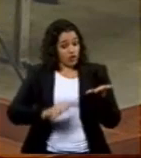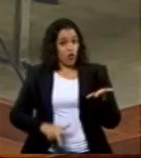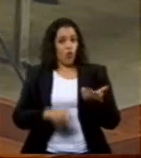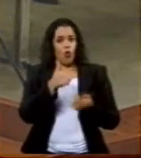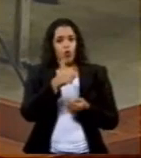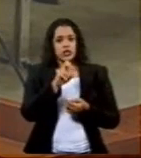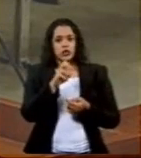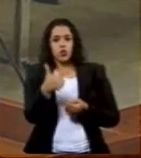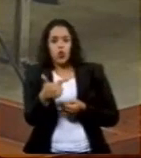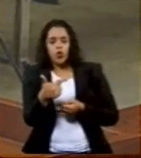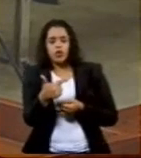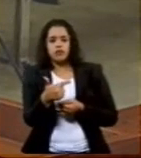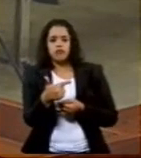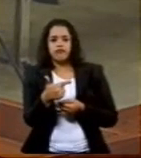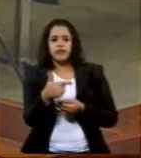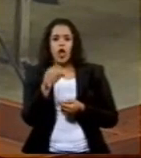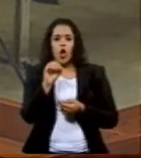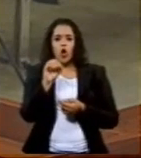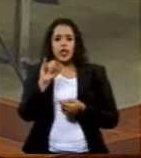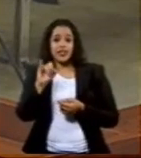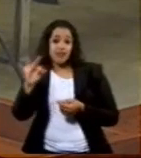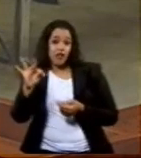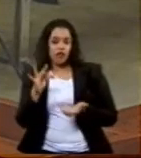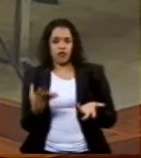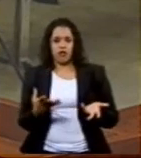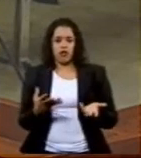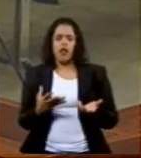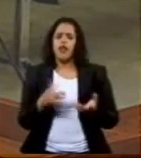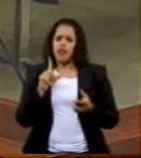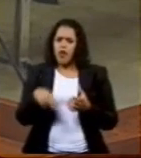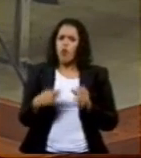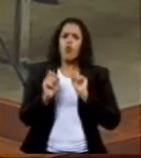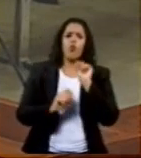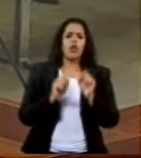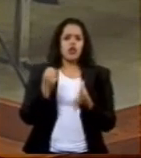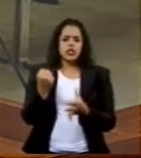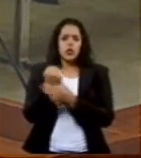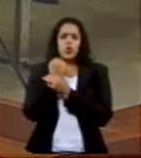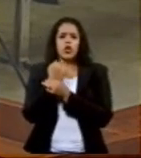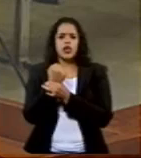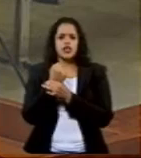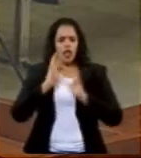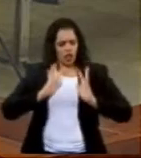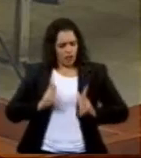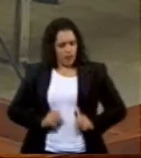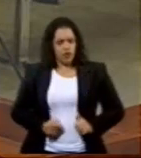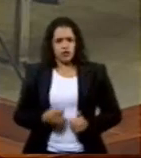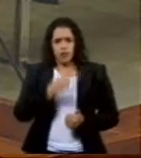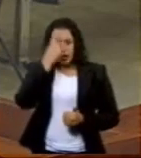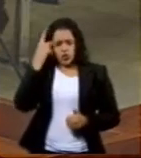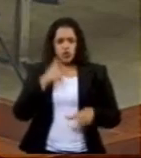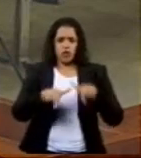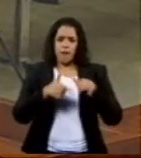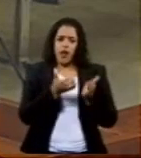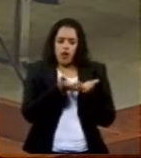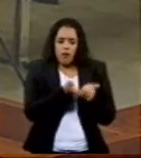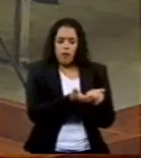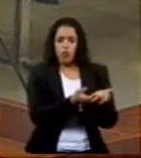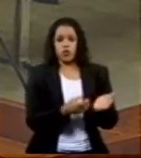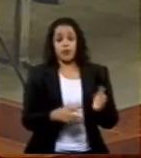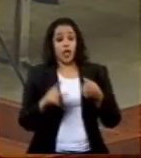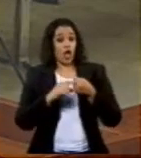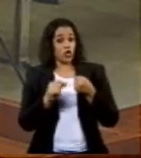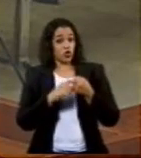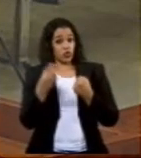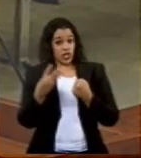da Organização Internacional do Trabalho, que é dedicada à segurança e higiene dos trabalhadores portuários. E o artigo 3º dessa